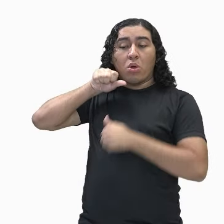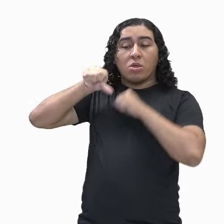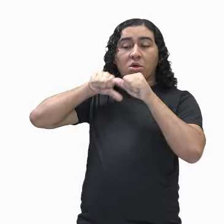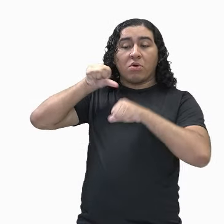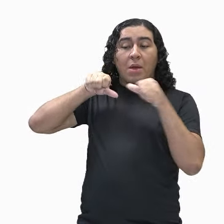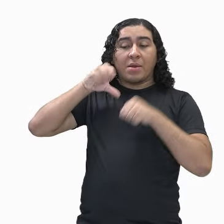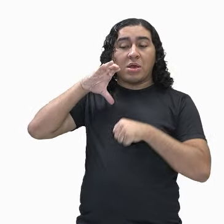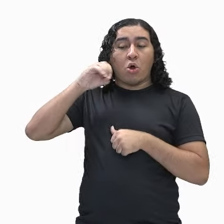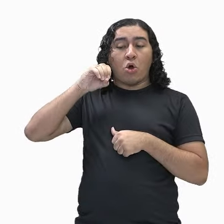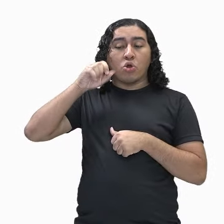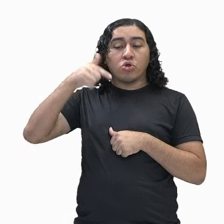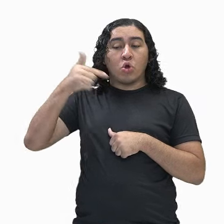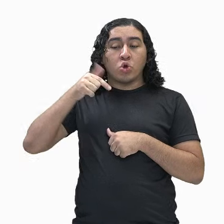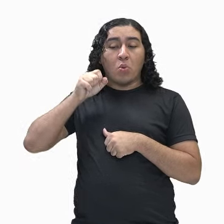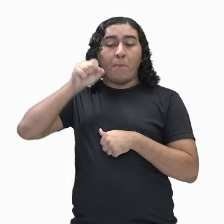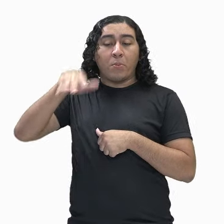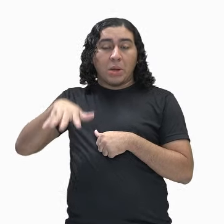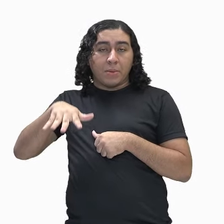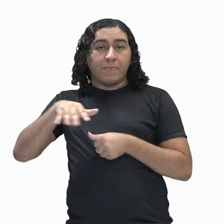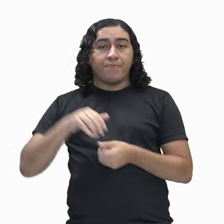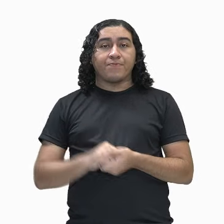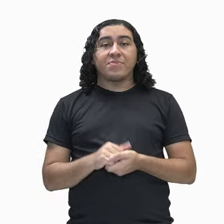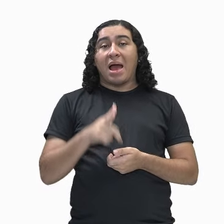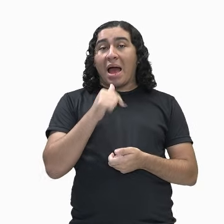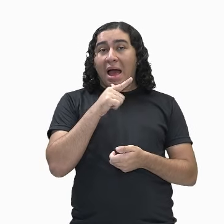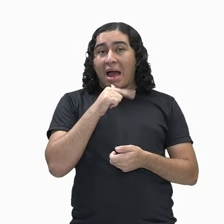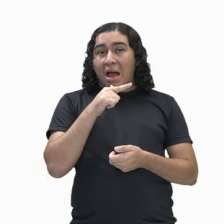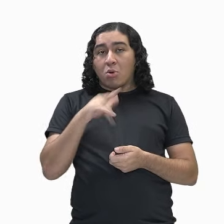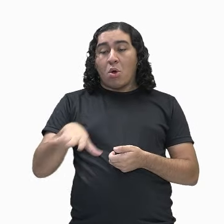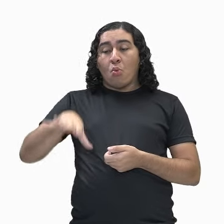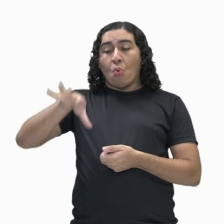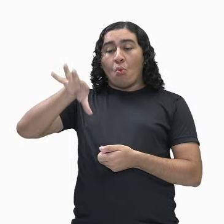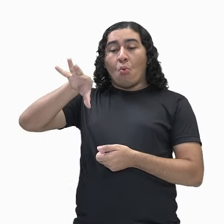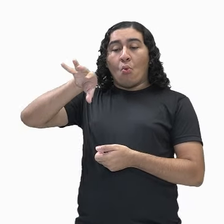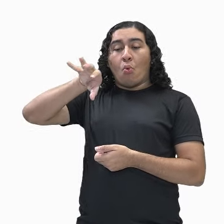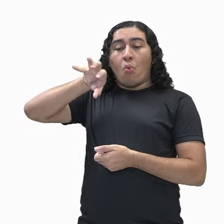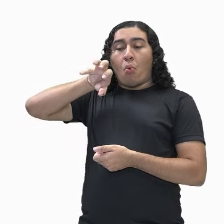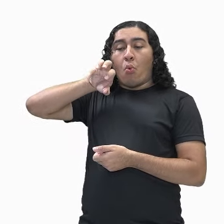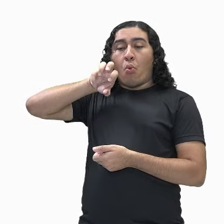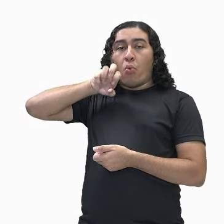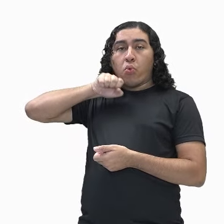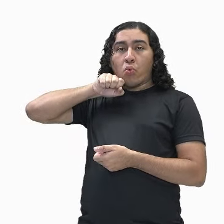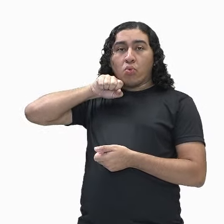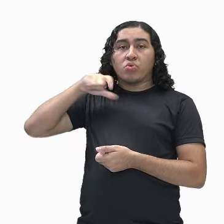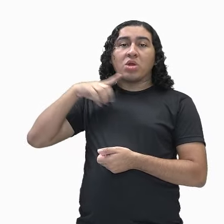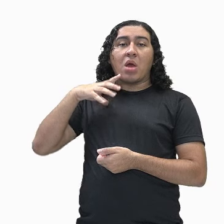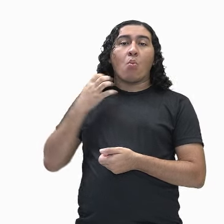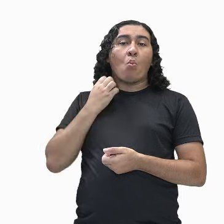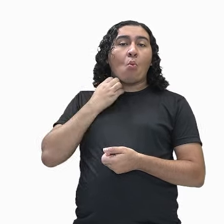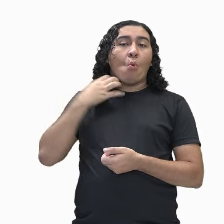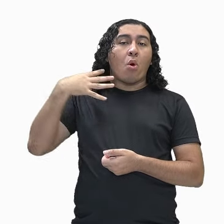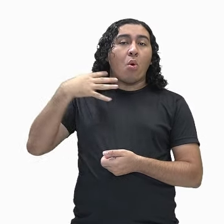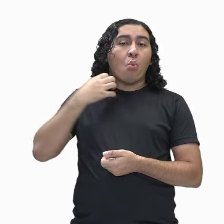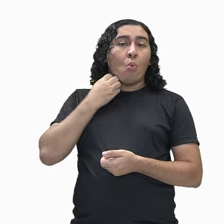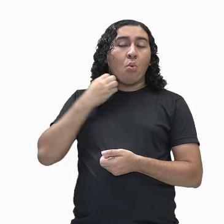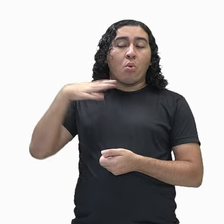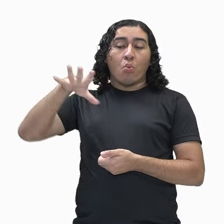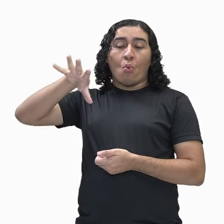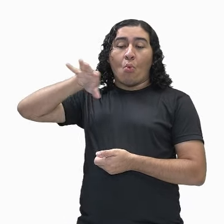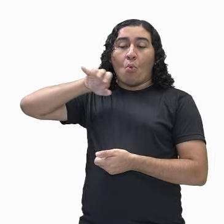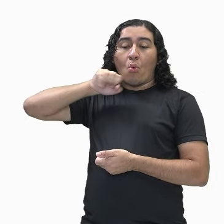carbônico, né? Então, a água ela vai levar o oxigênio até essa estrutura chamada de brânquias, e nessa estrutura